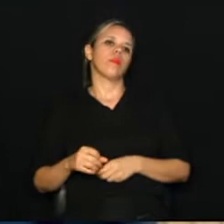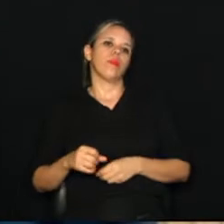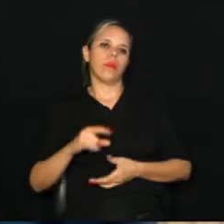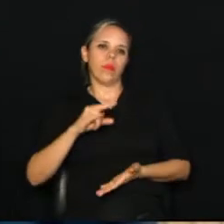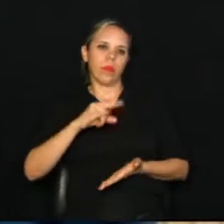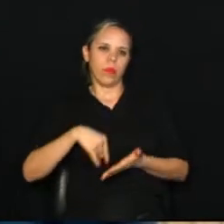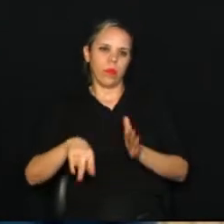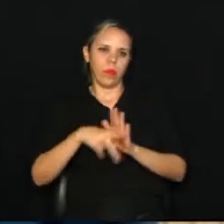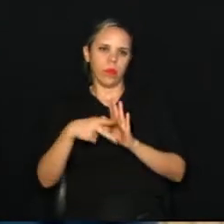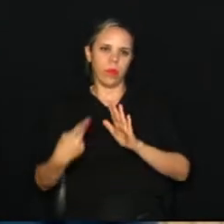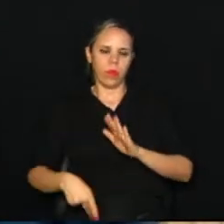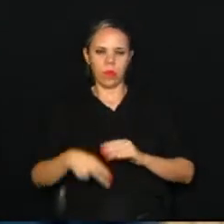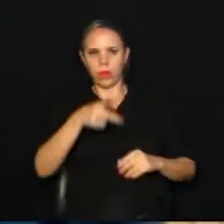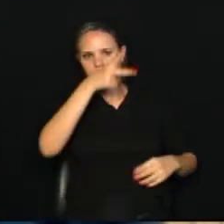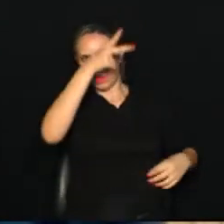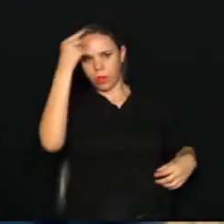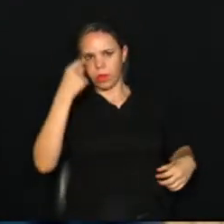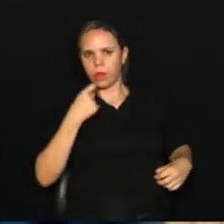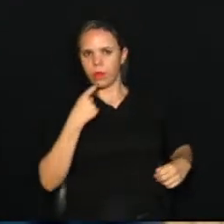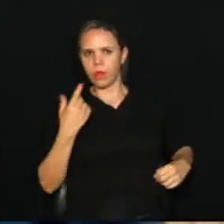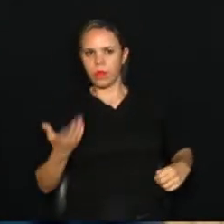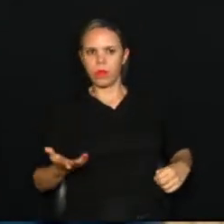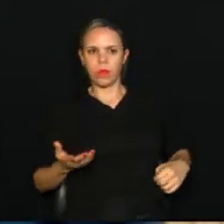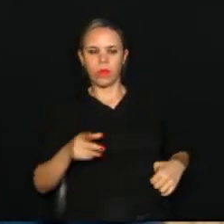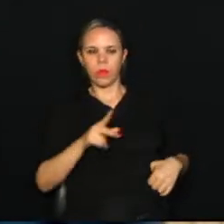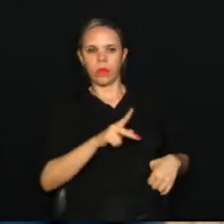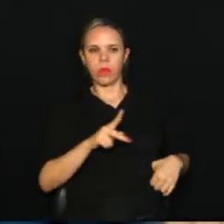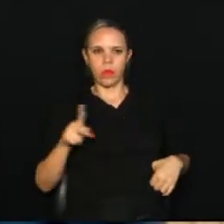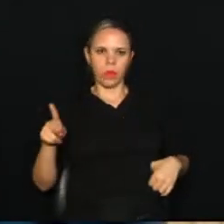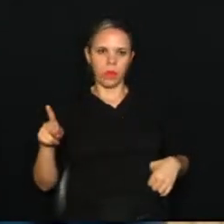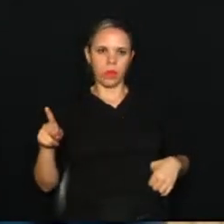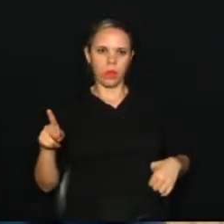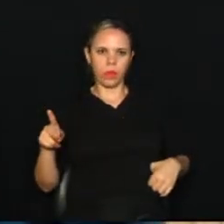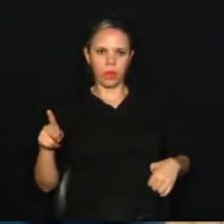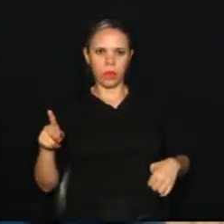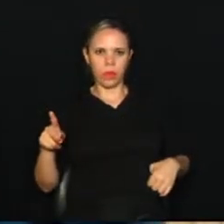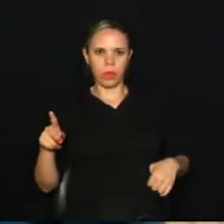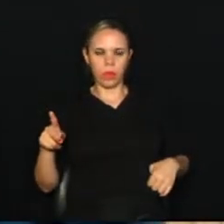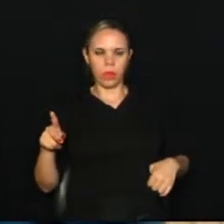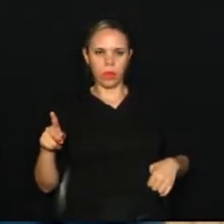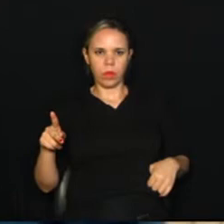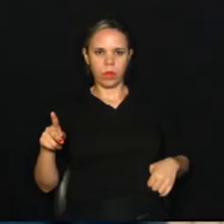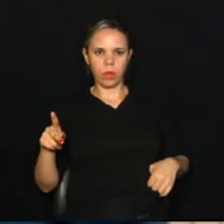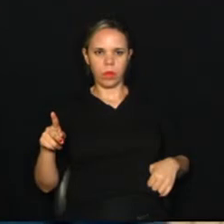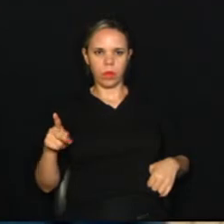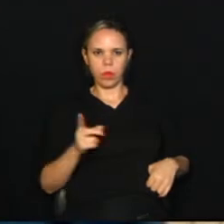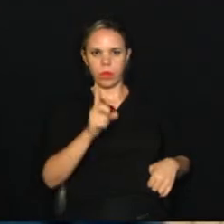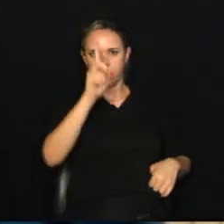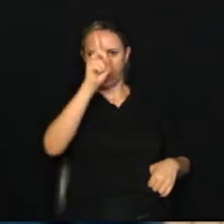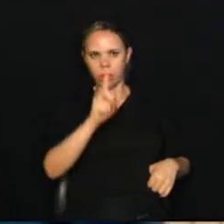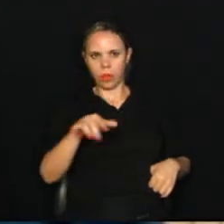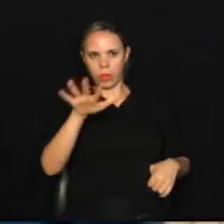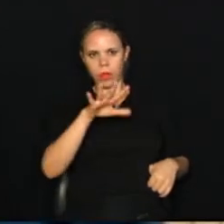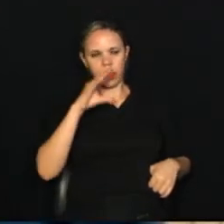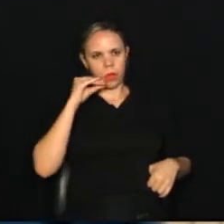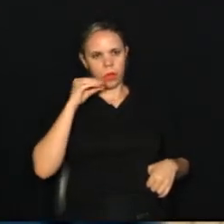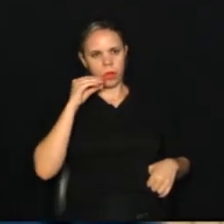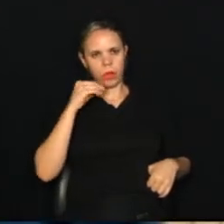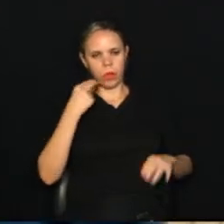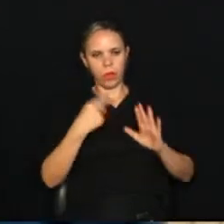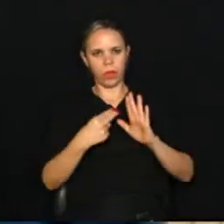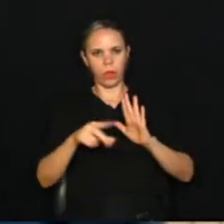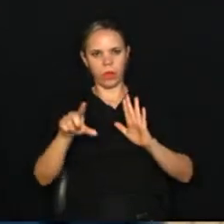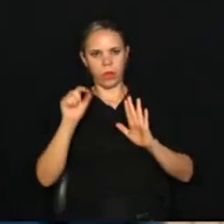à Prefeitura de Campinas. O presidente, os diretores são nomeados a